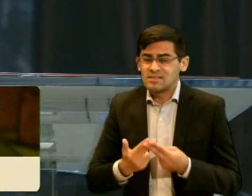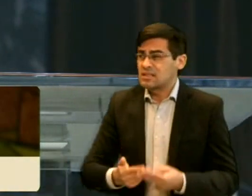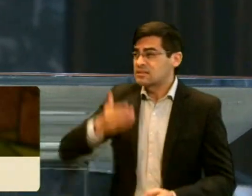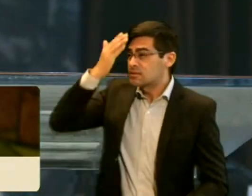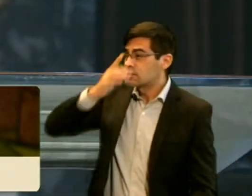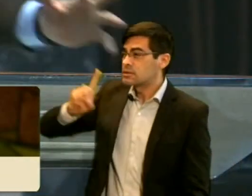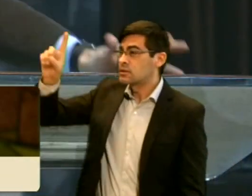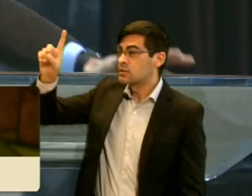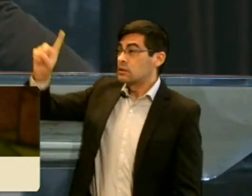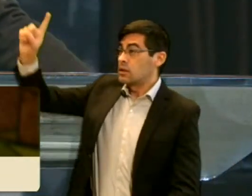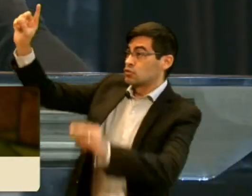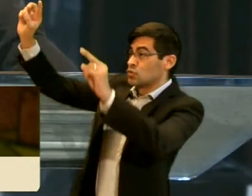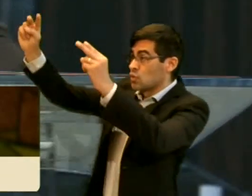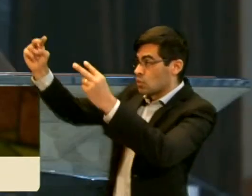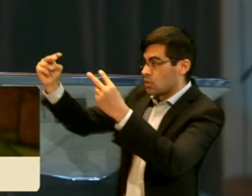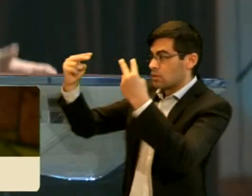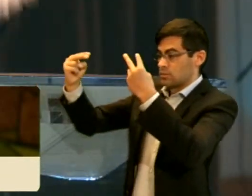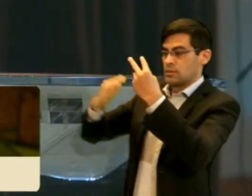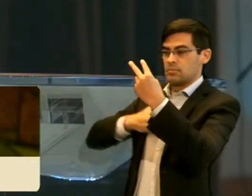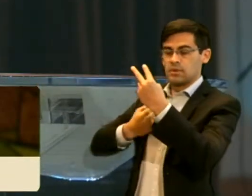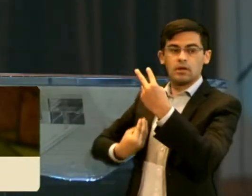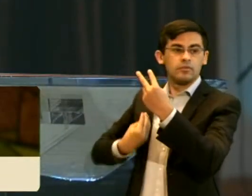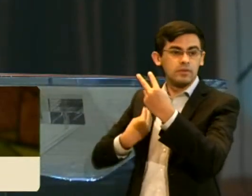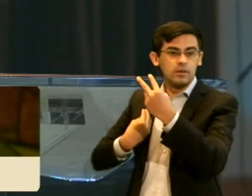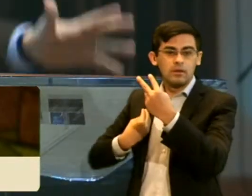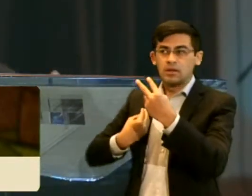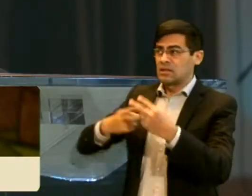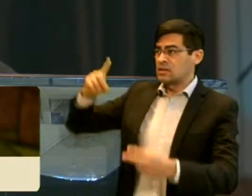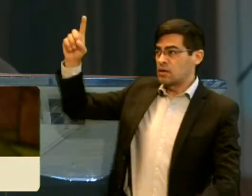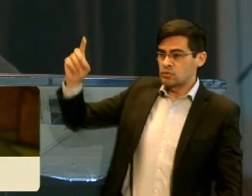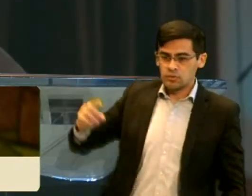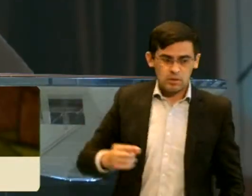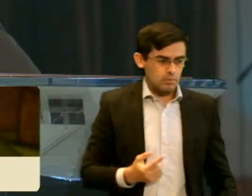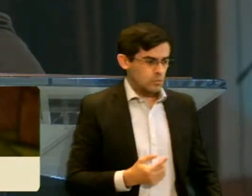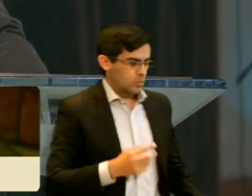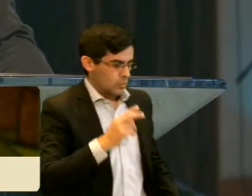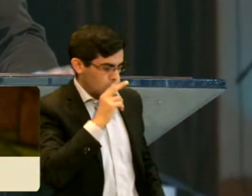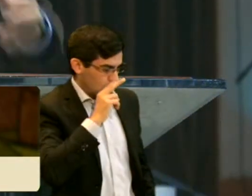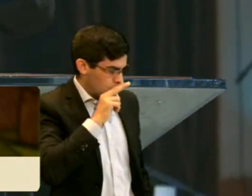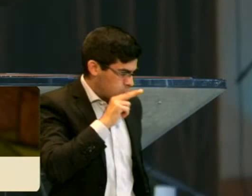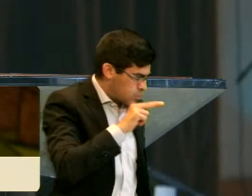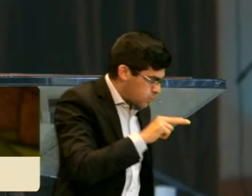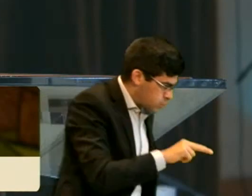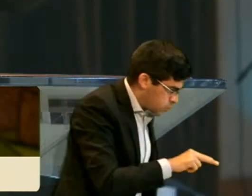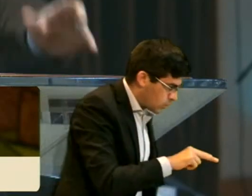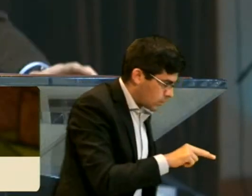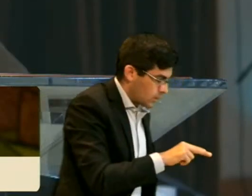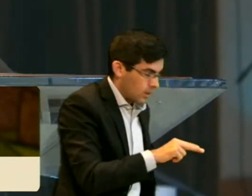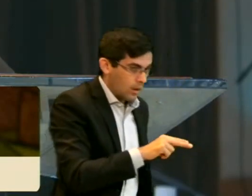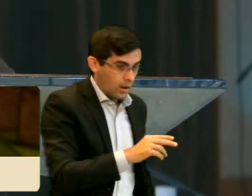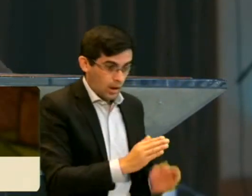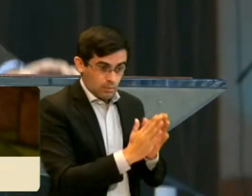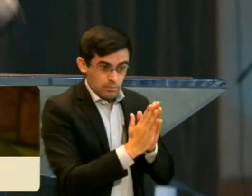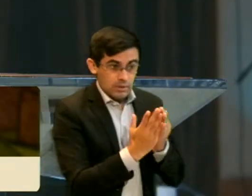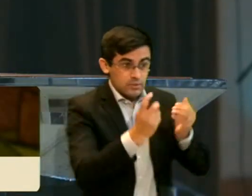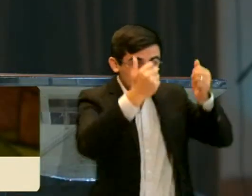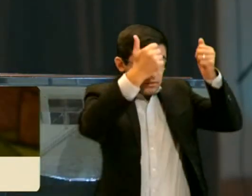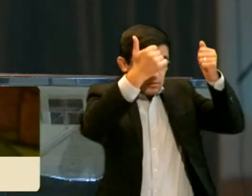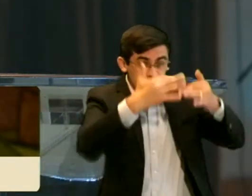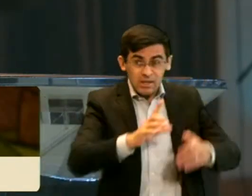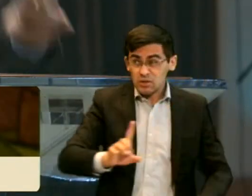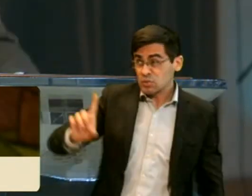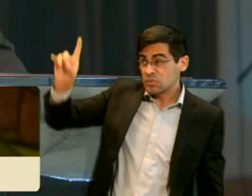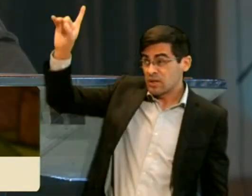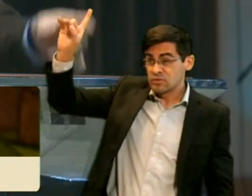inclinou para mim. Deus se inclina? A Bíblia nos fala de um Deus todo-poderoso, soberano